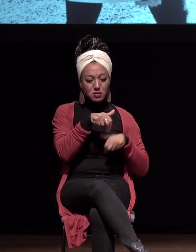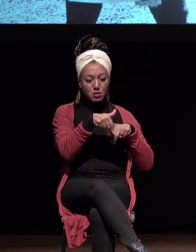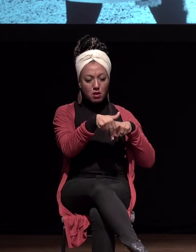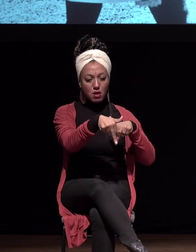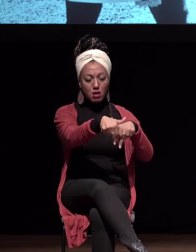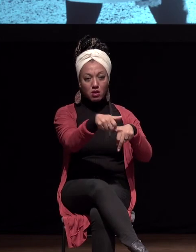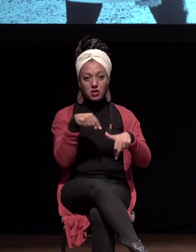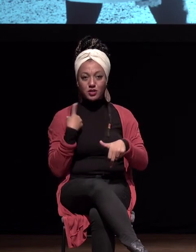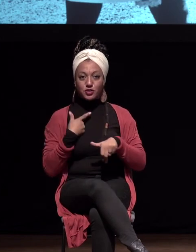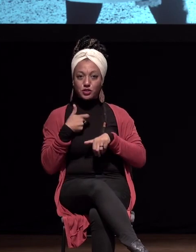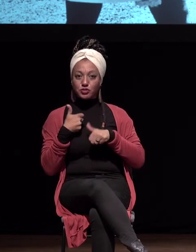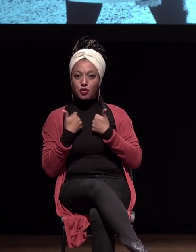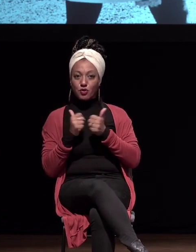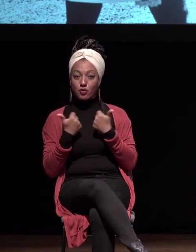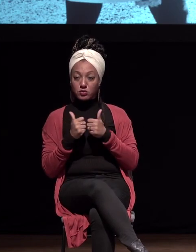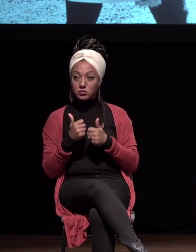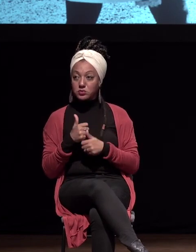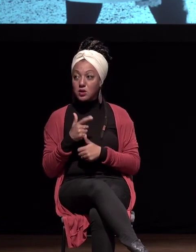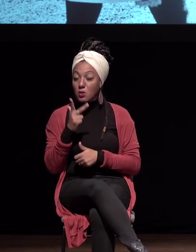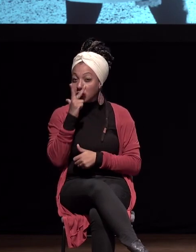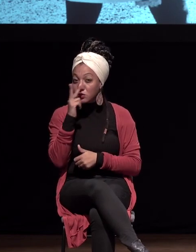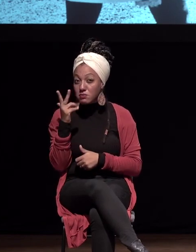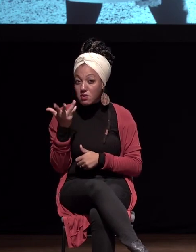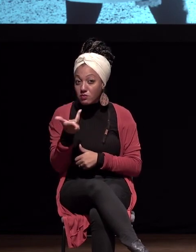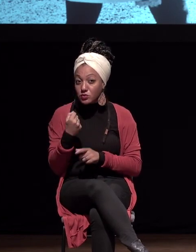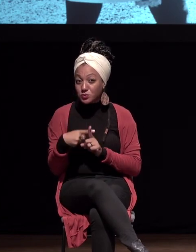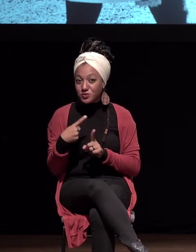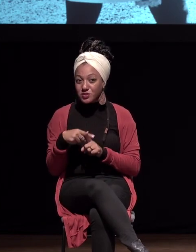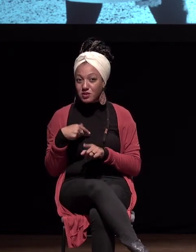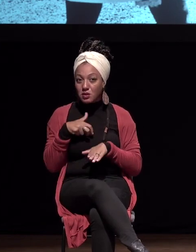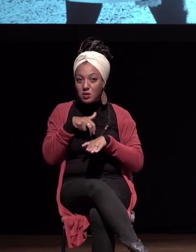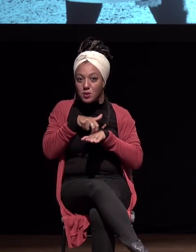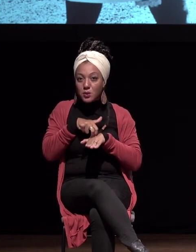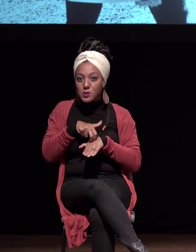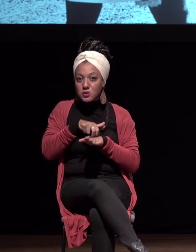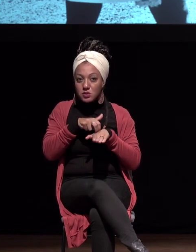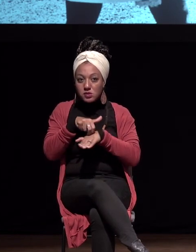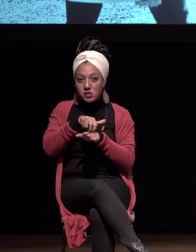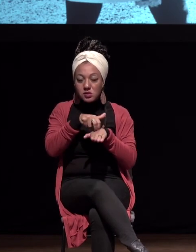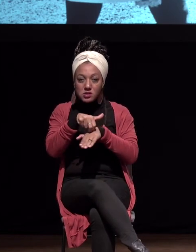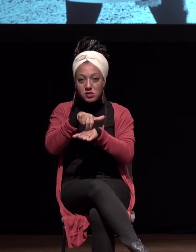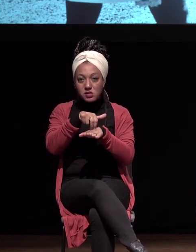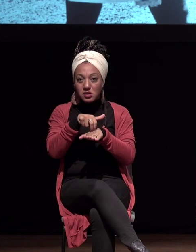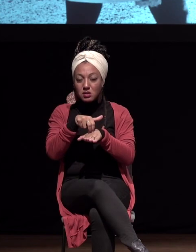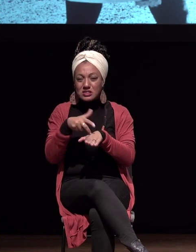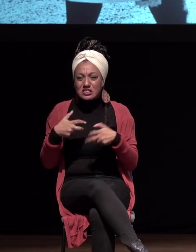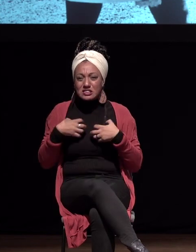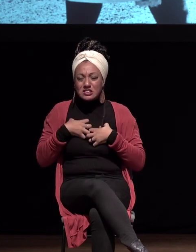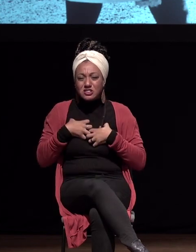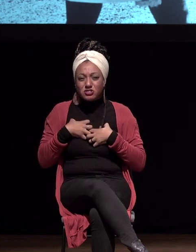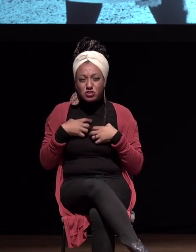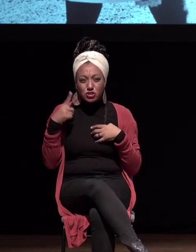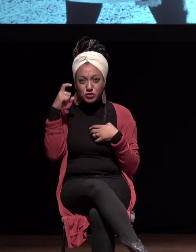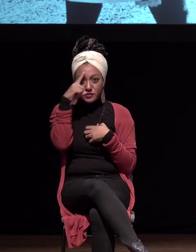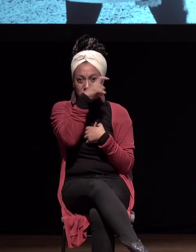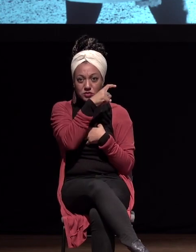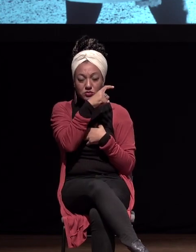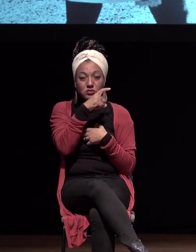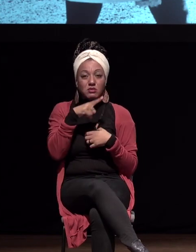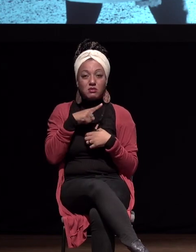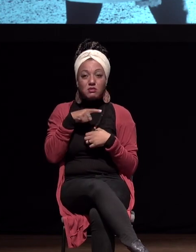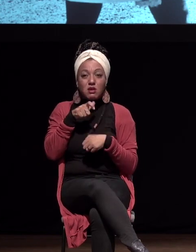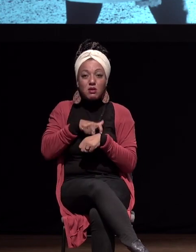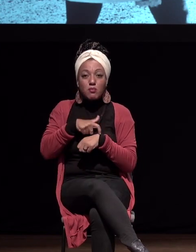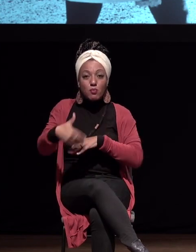Foi maravilhoso, inclusive para a gente ver as dificuldades. O ônibus não subia várias das ruas. E aí a gente teve a sorte de